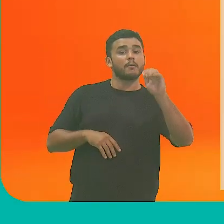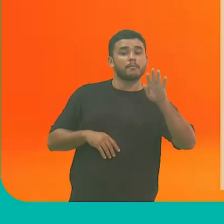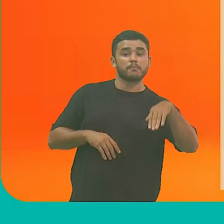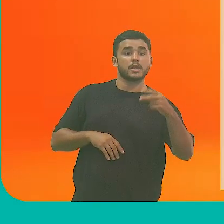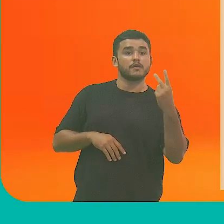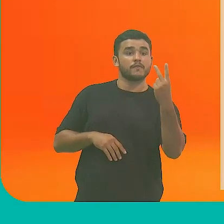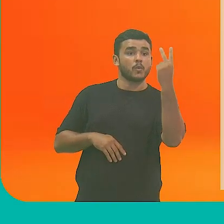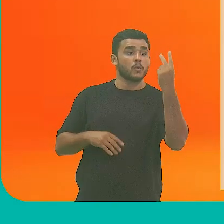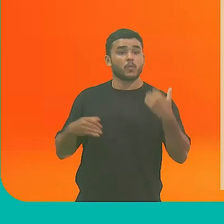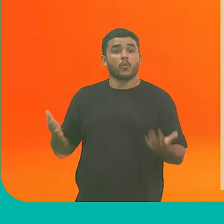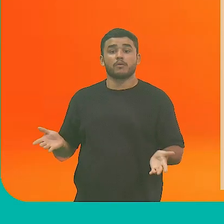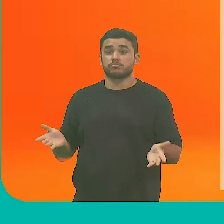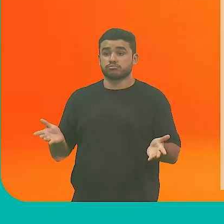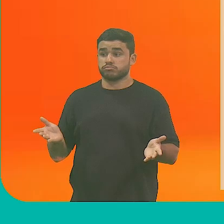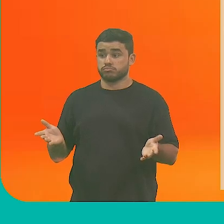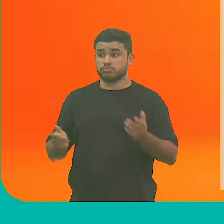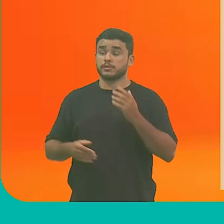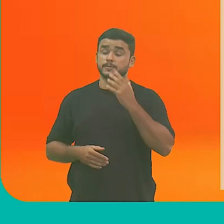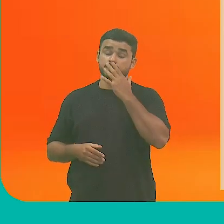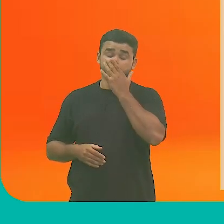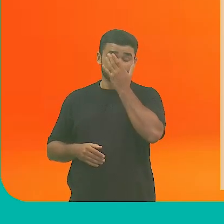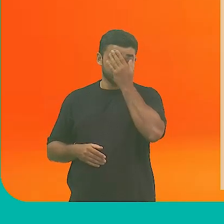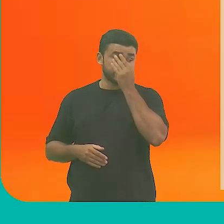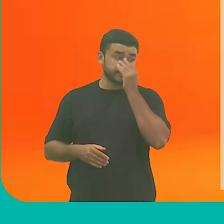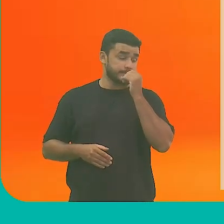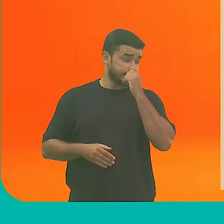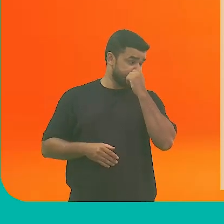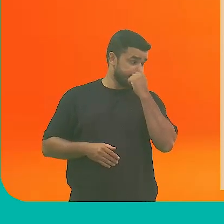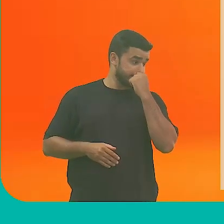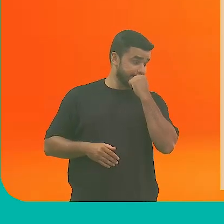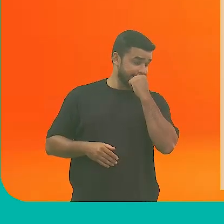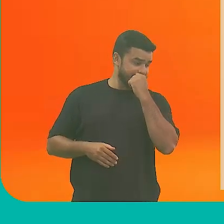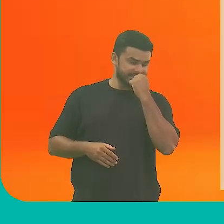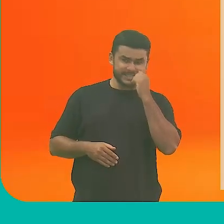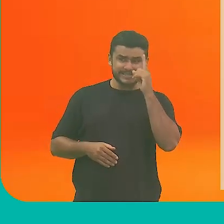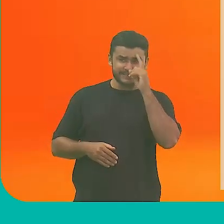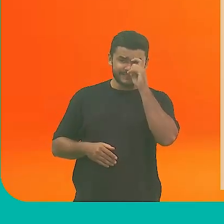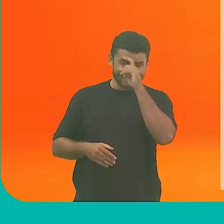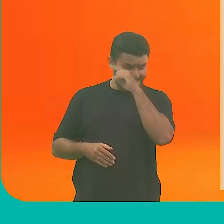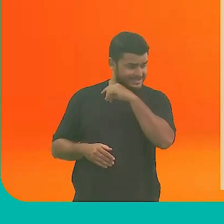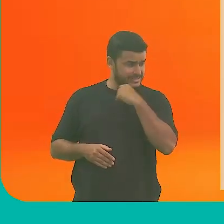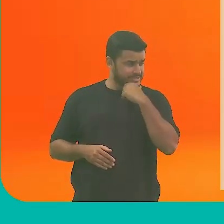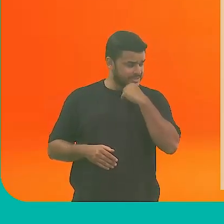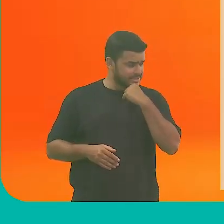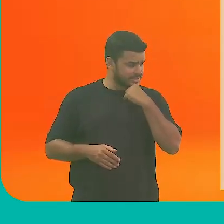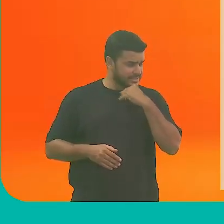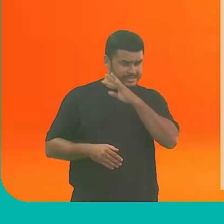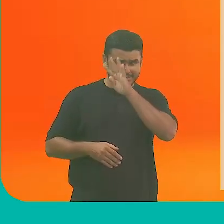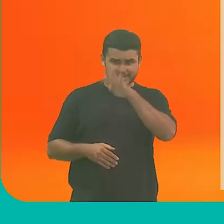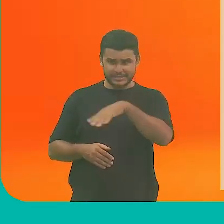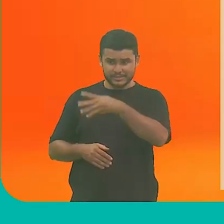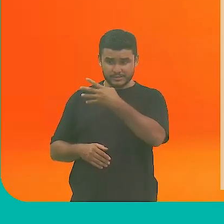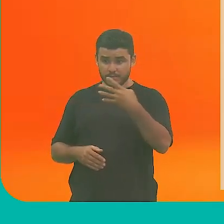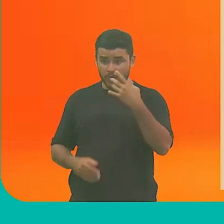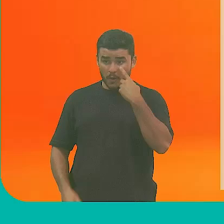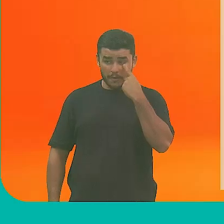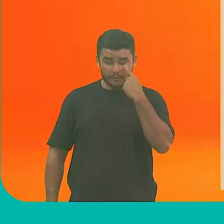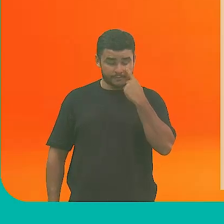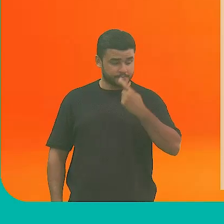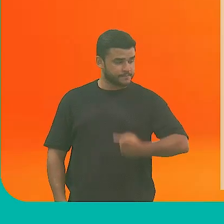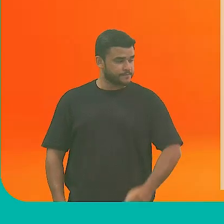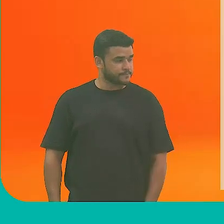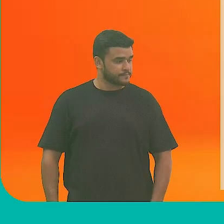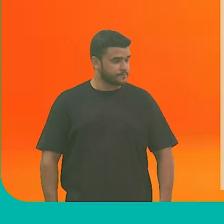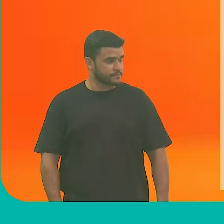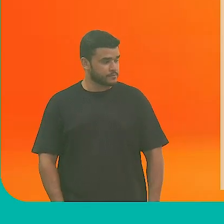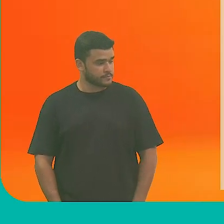informações eu vou ficar doido. Mas não fico doido não, tá? Ele colocou aí